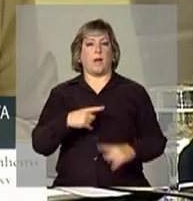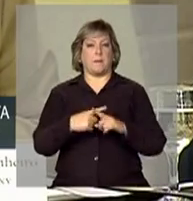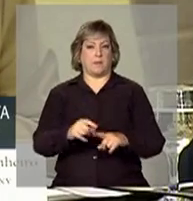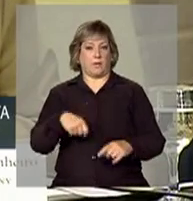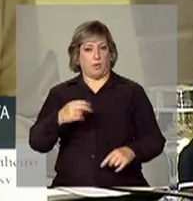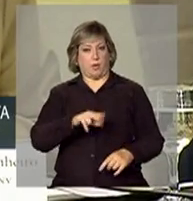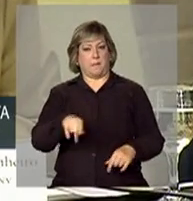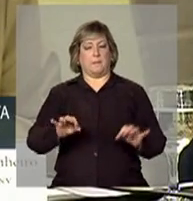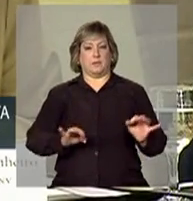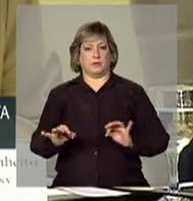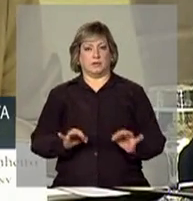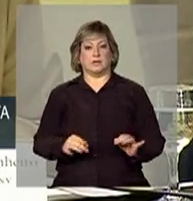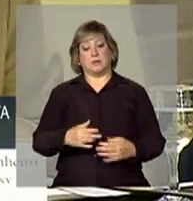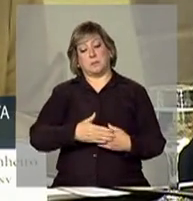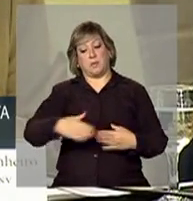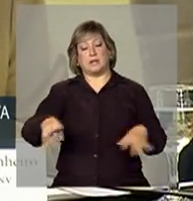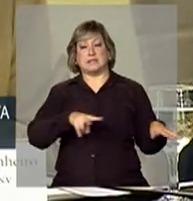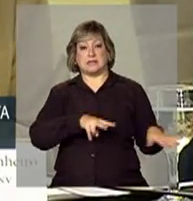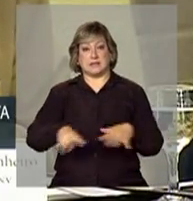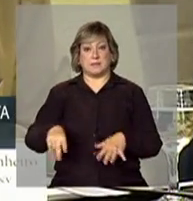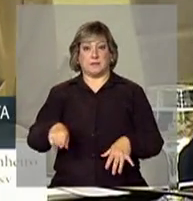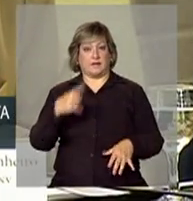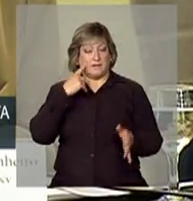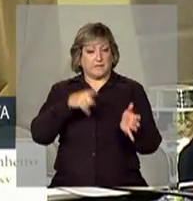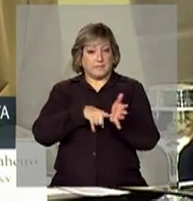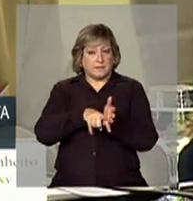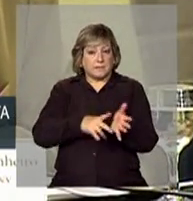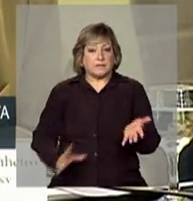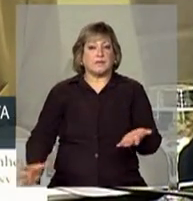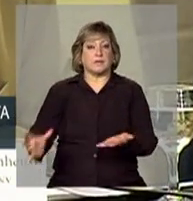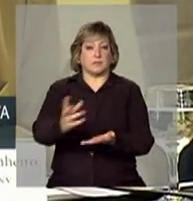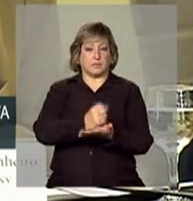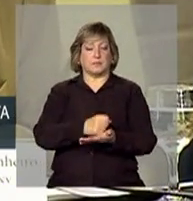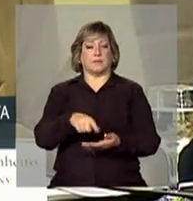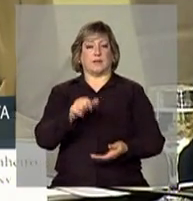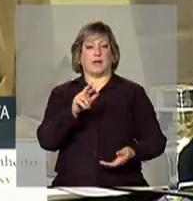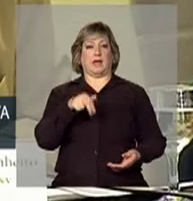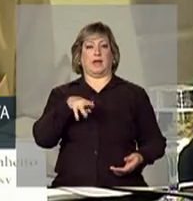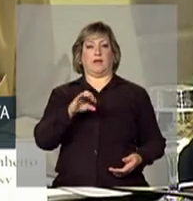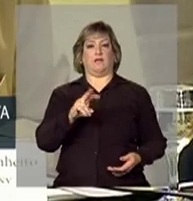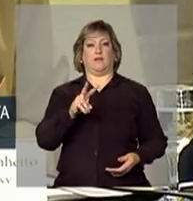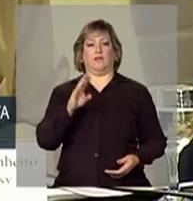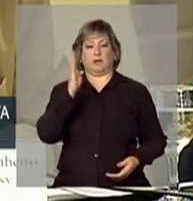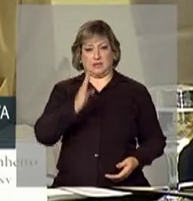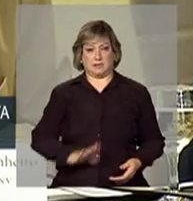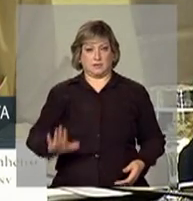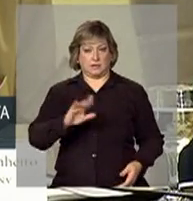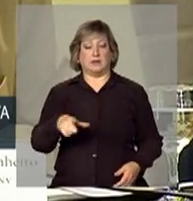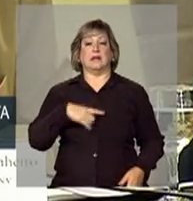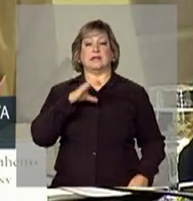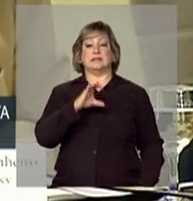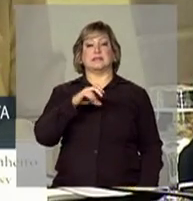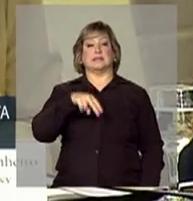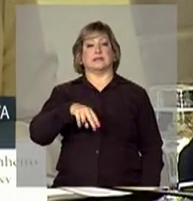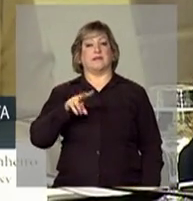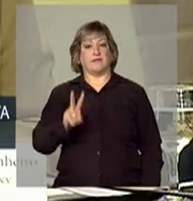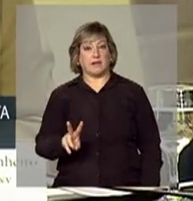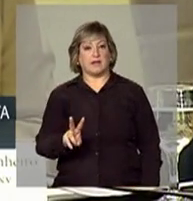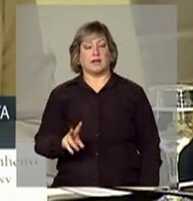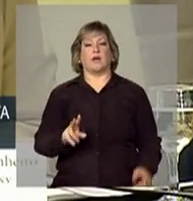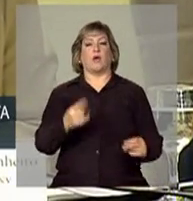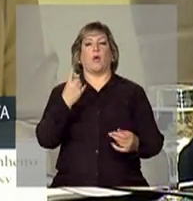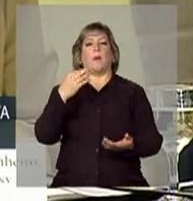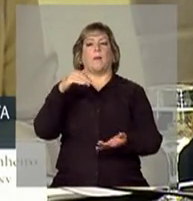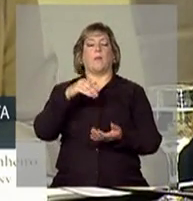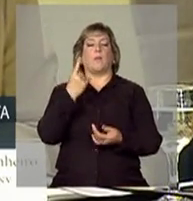lançada nas próximas semanas, e os acervos recolhidos ao Arquivo Nacional. A CNV, como uma das três